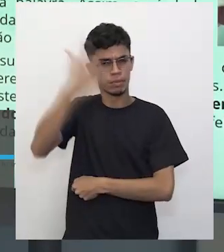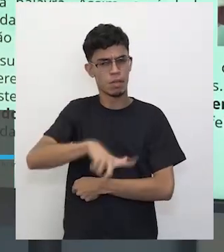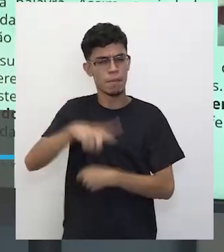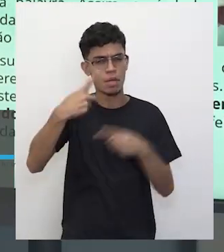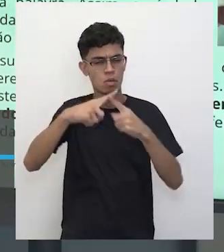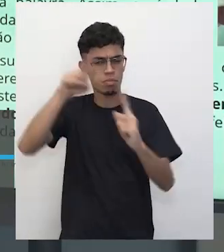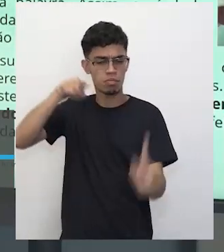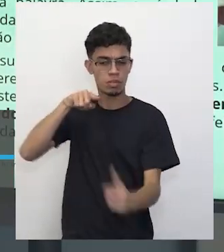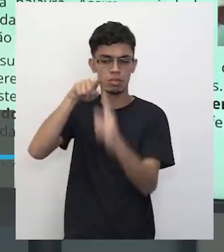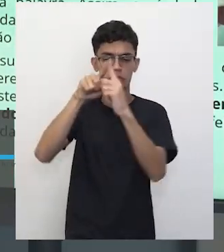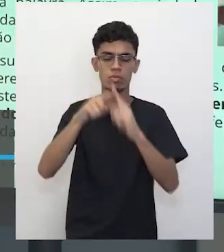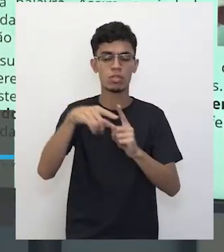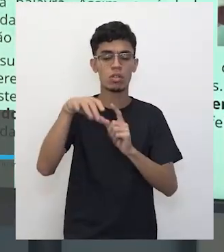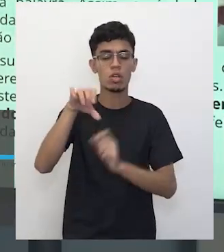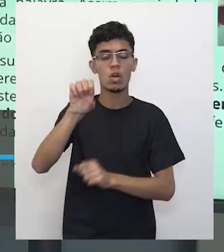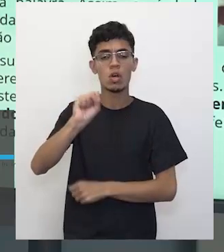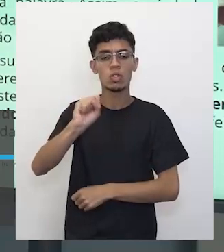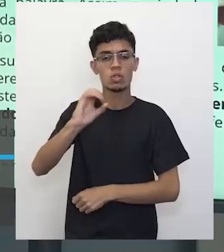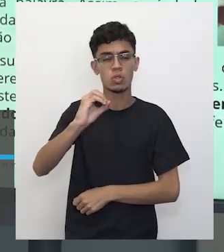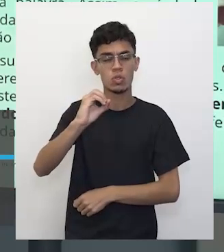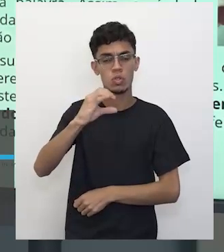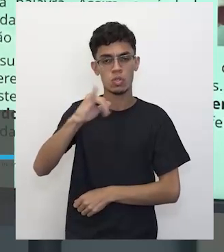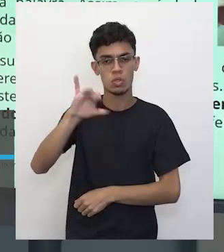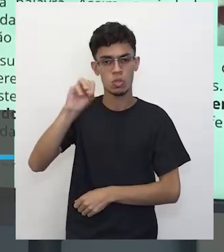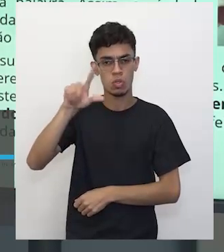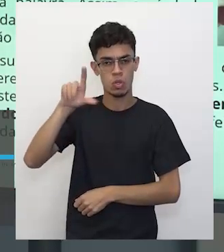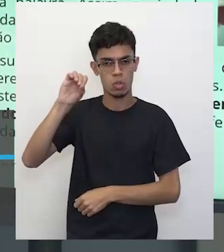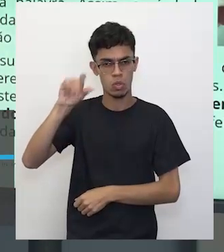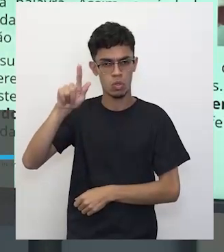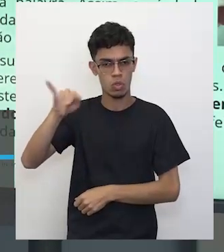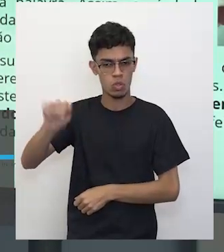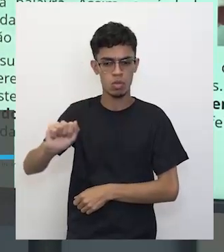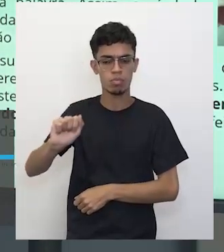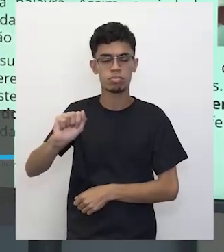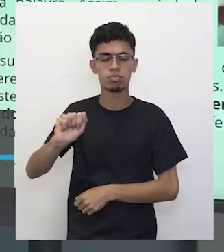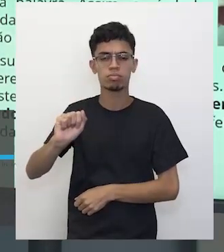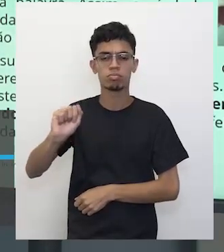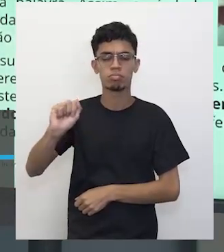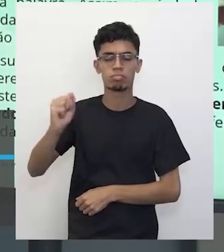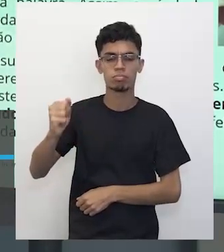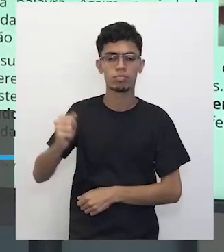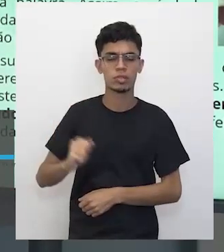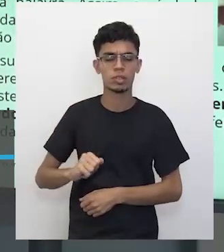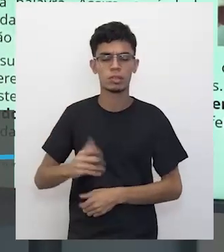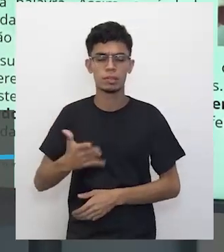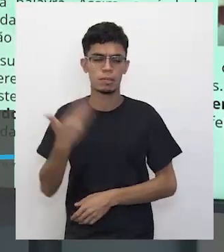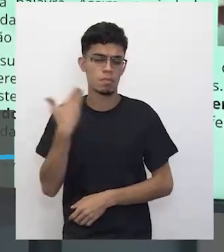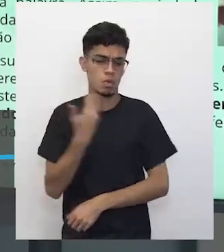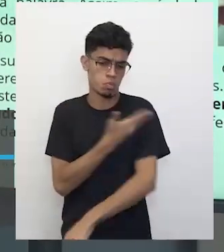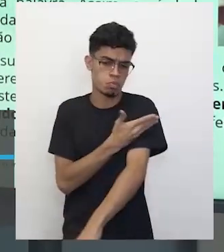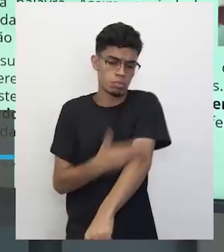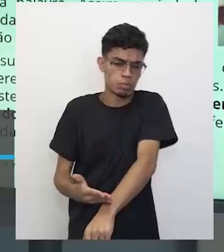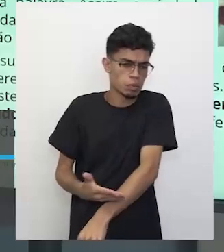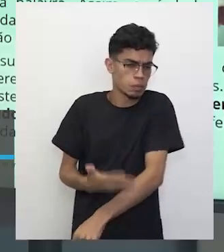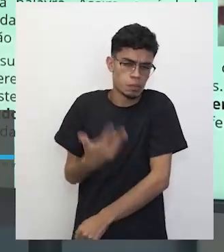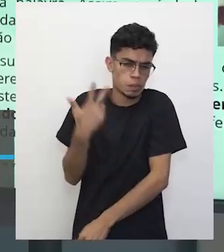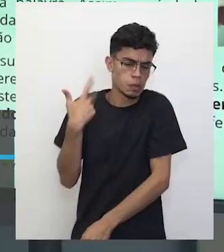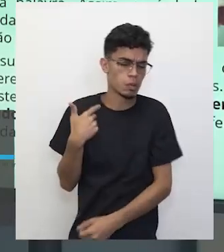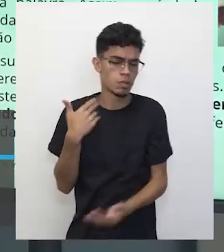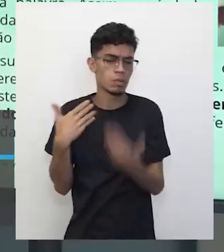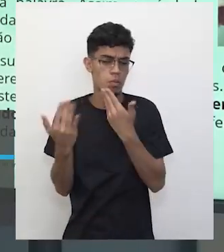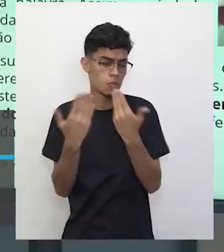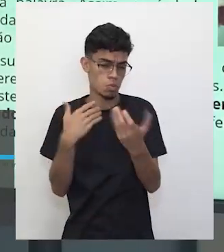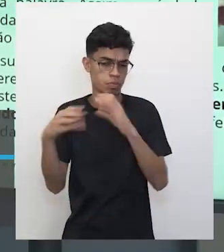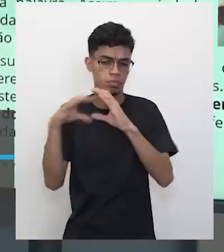é o objetivo da sociologia: questionar, desnaturalizar, tornar aquilo que é familiar, como a nossa forma de nos